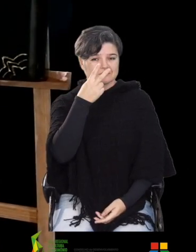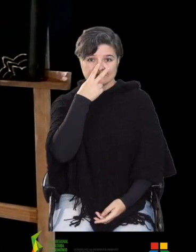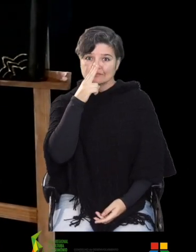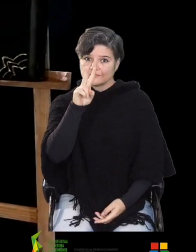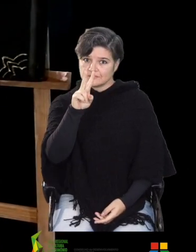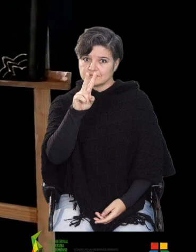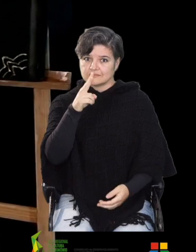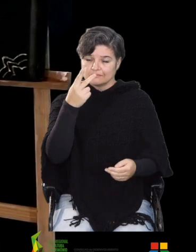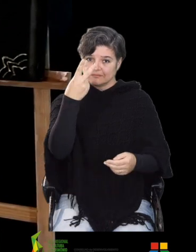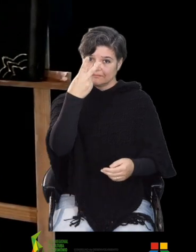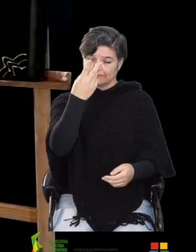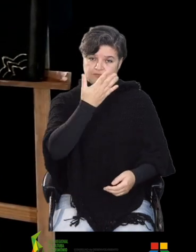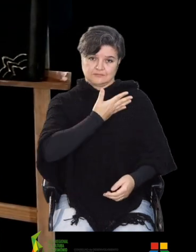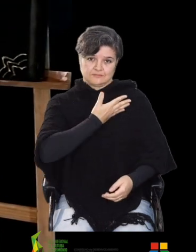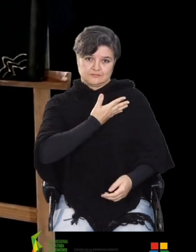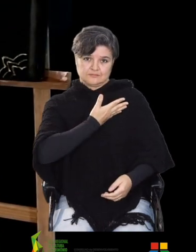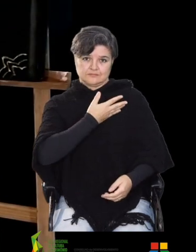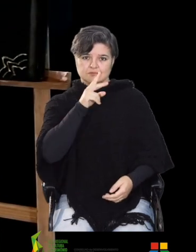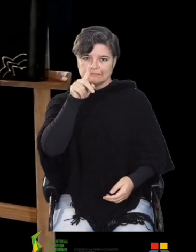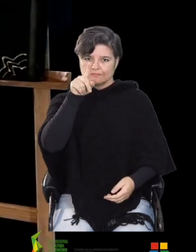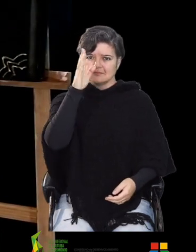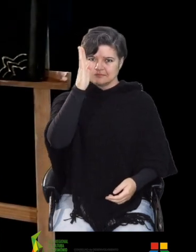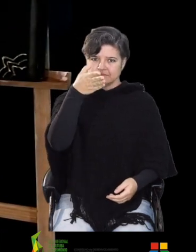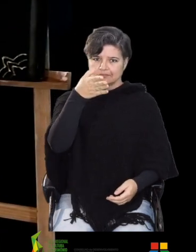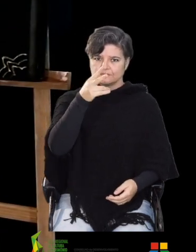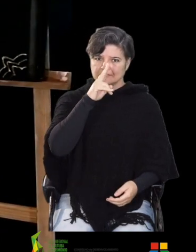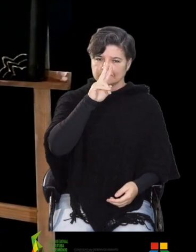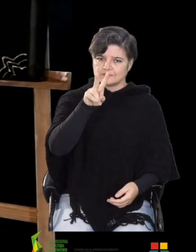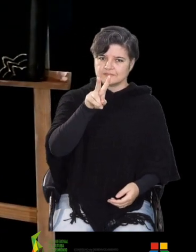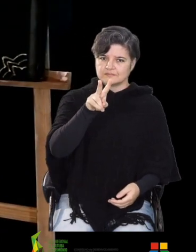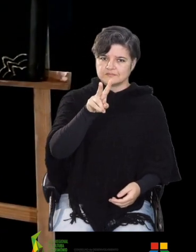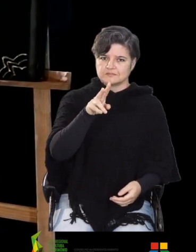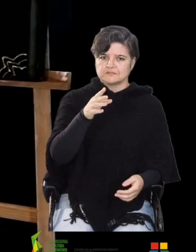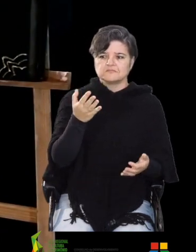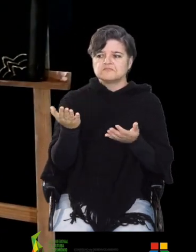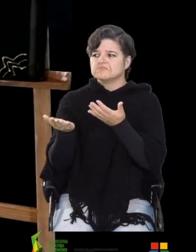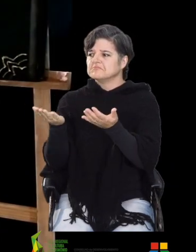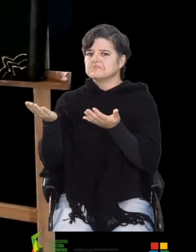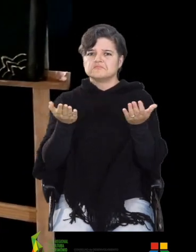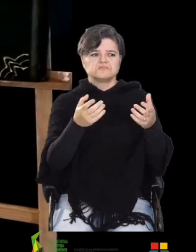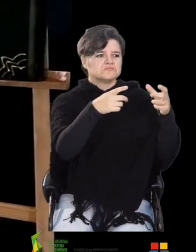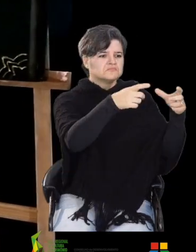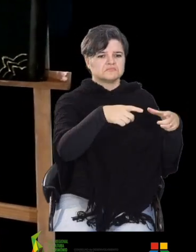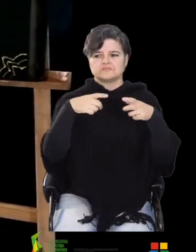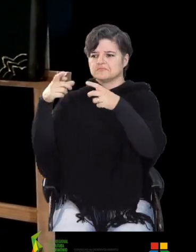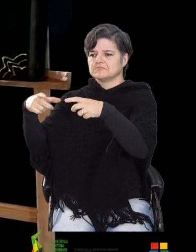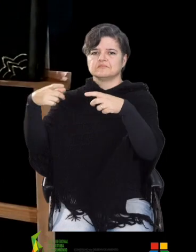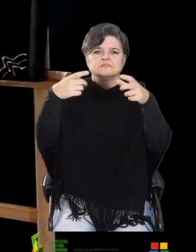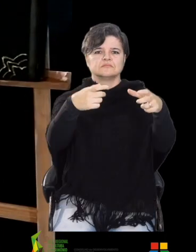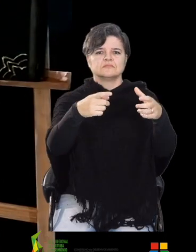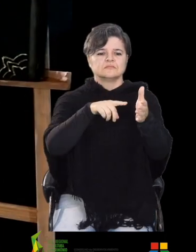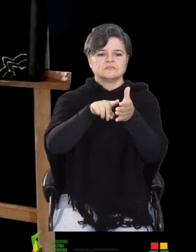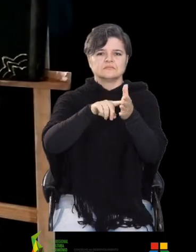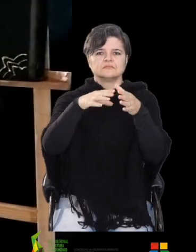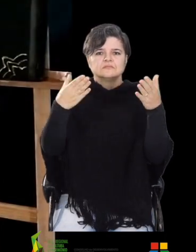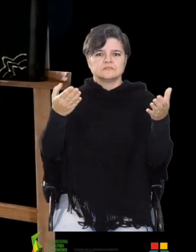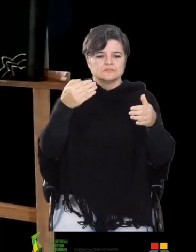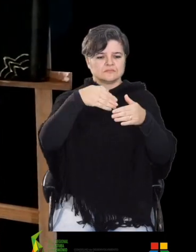morena como vocês viram as duas foram para lá